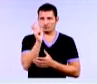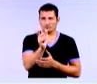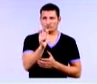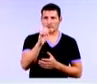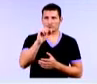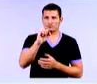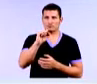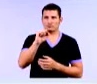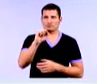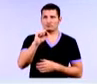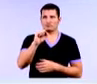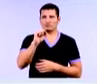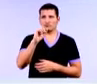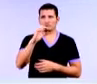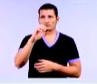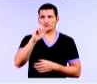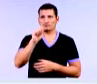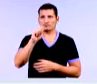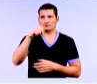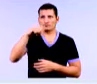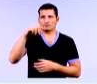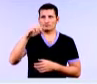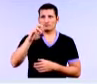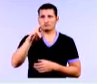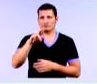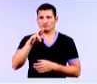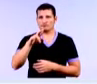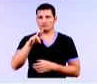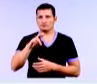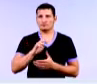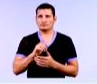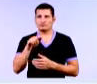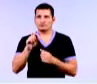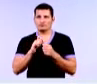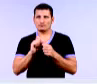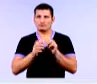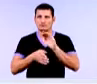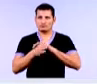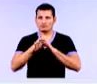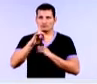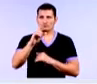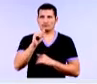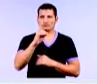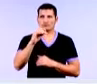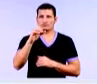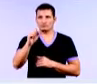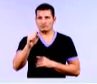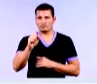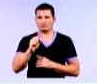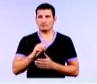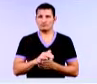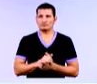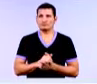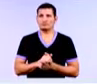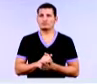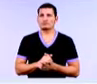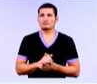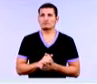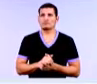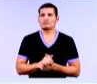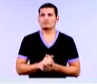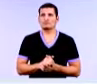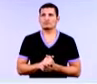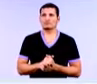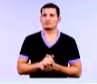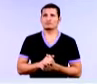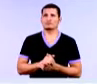uma variável do tipo scanner que vai servir para que nós façamos a entrada de dados. Nós vamos chamá-la ela de scanner e vamos